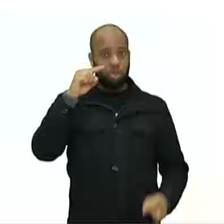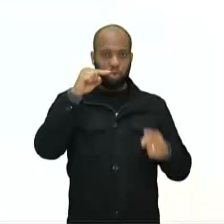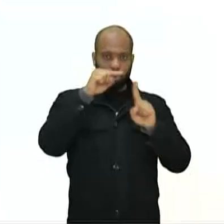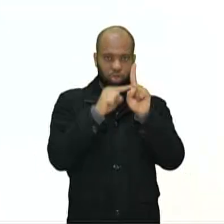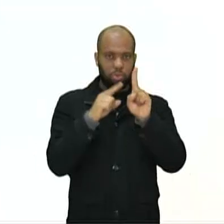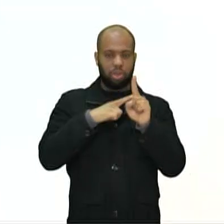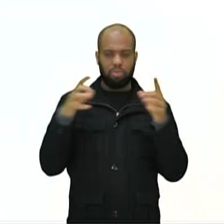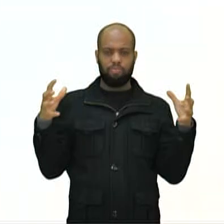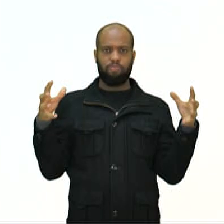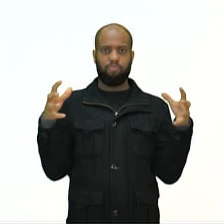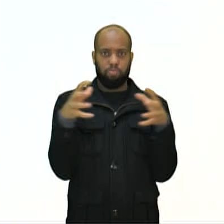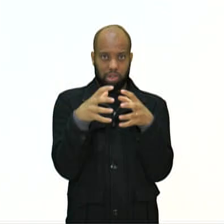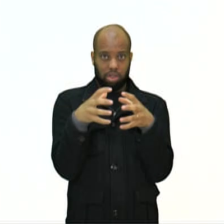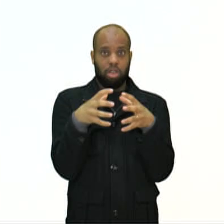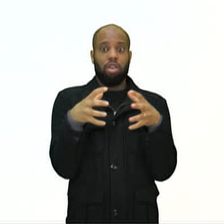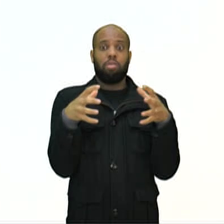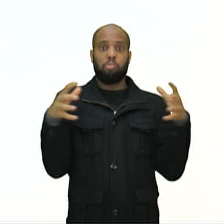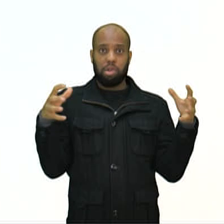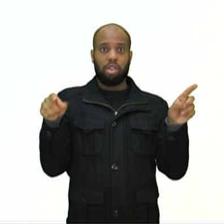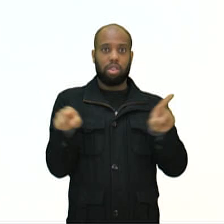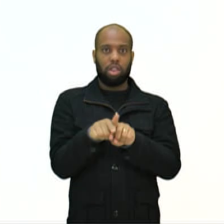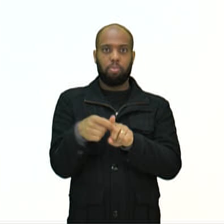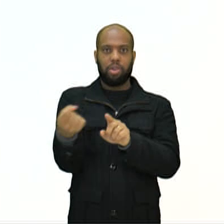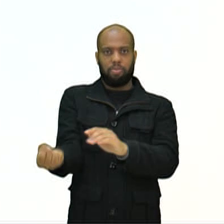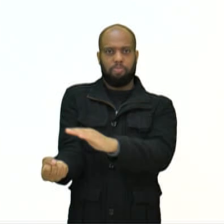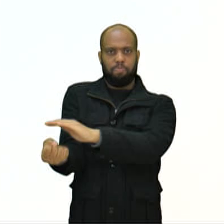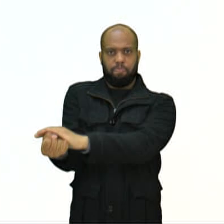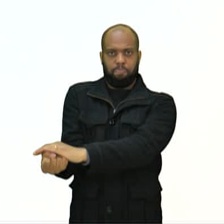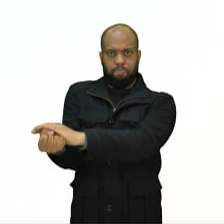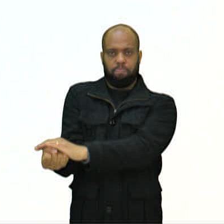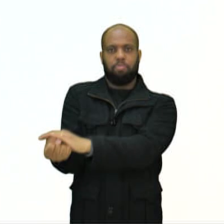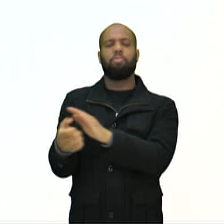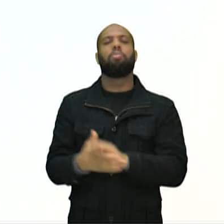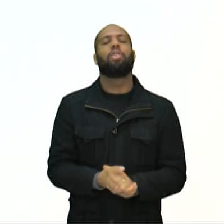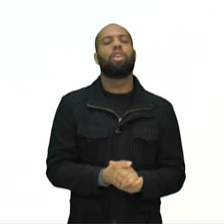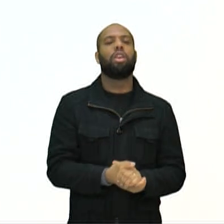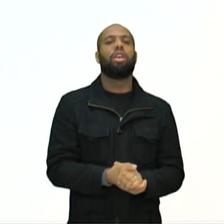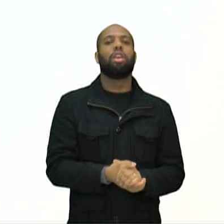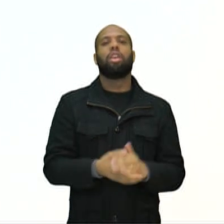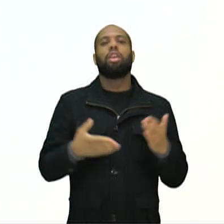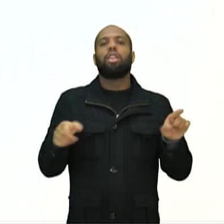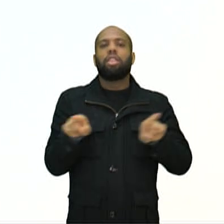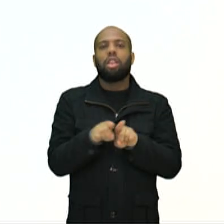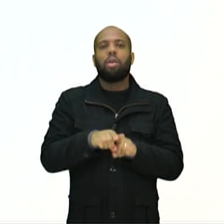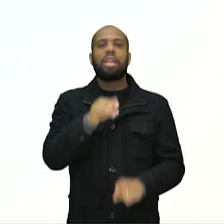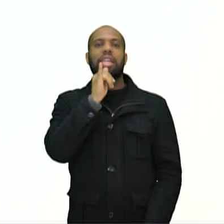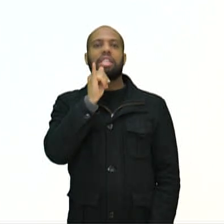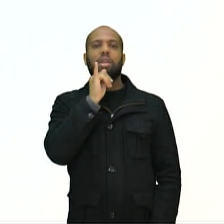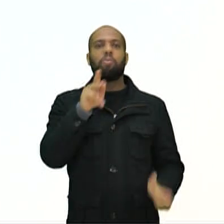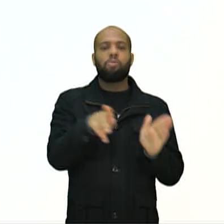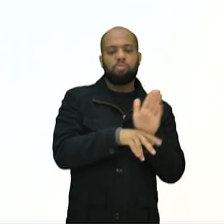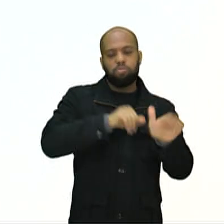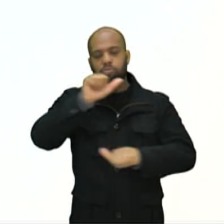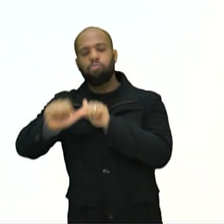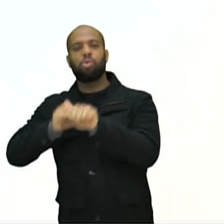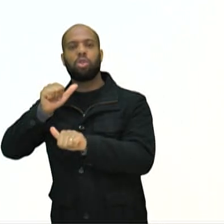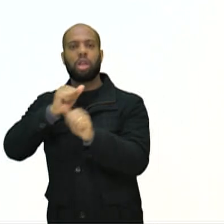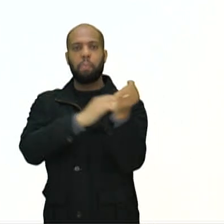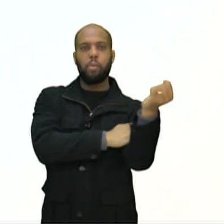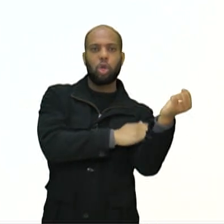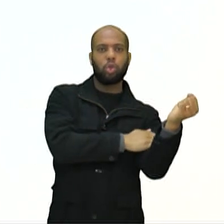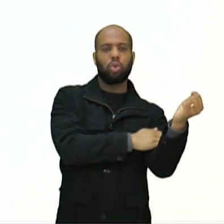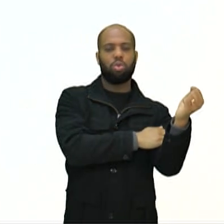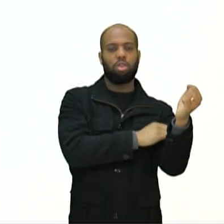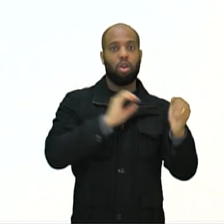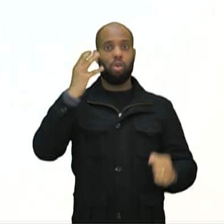contração, concêntrica, excêntrica e isométrica, que já falamos. E um exemplo de alteração muscular que acontece durante a